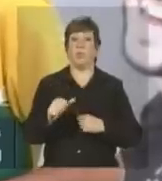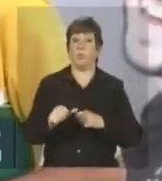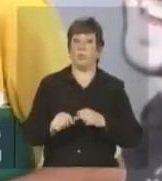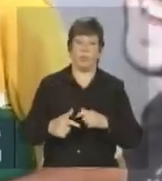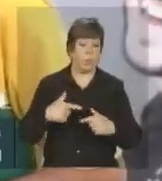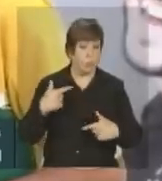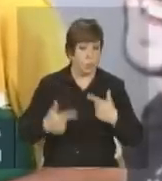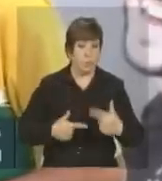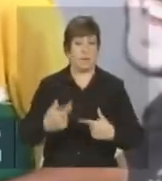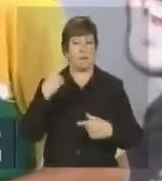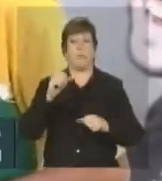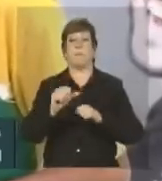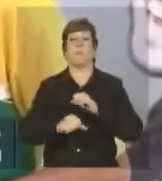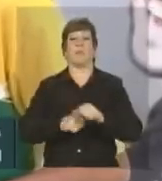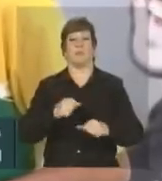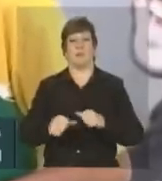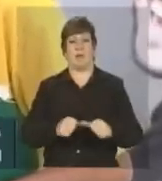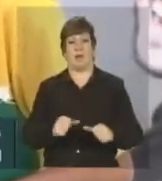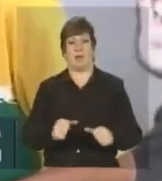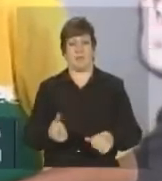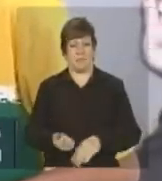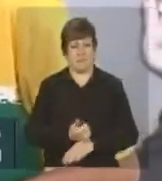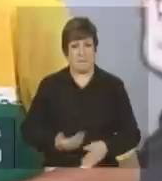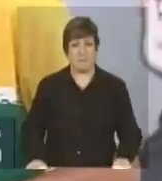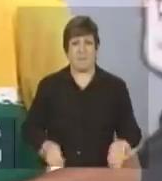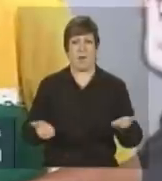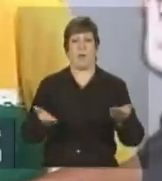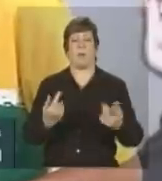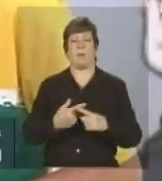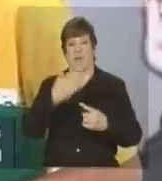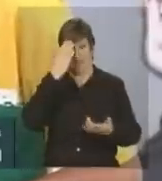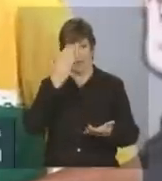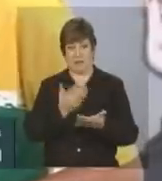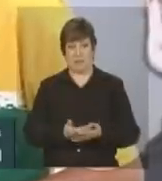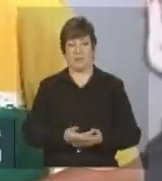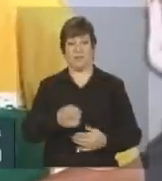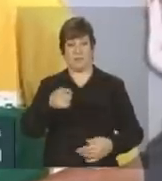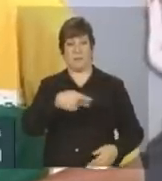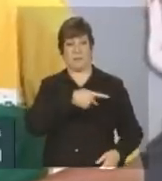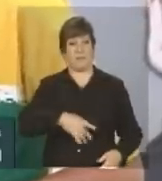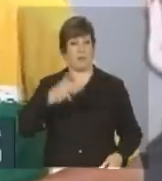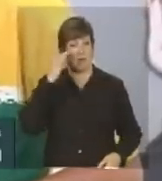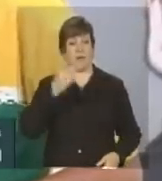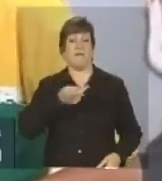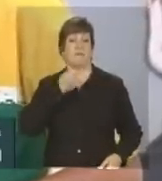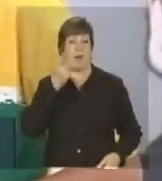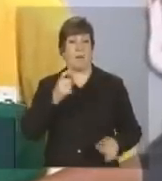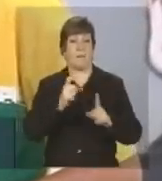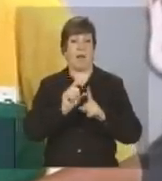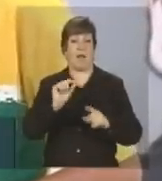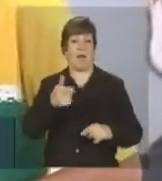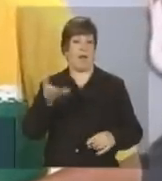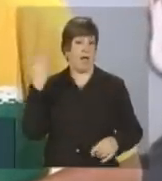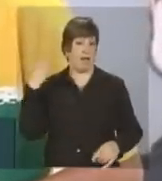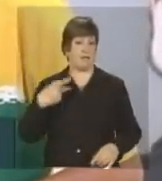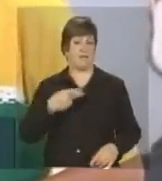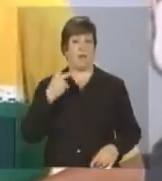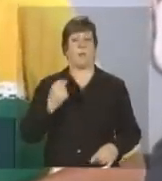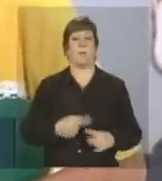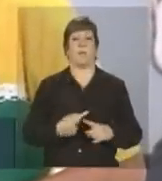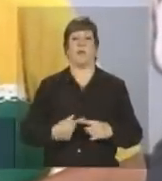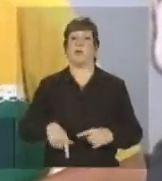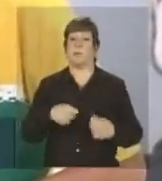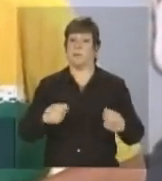do nosso país. Justamente por acreditar nessas palavras que a senhora proferiu nos últimos dias, é que entendemos que é preciso mover uma luta